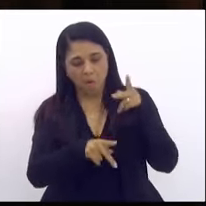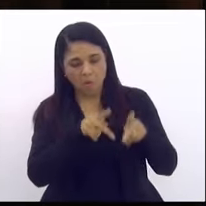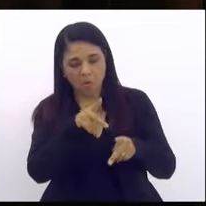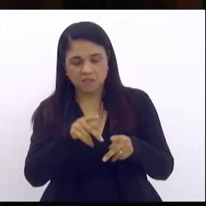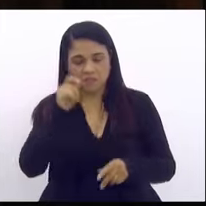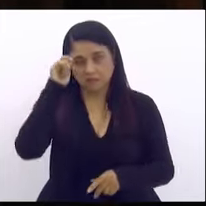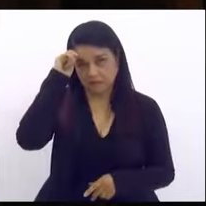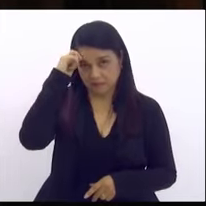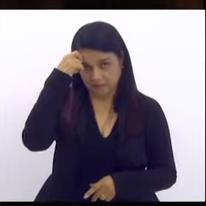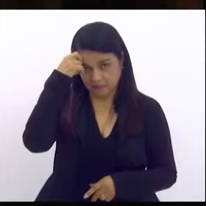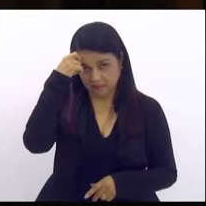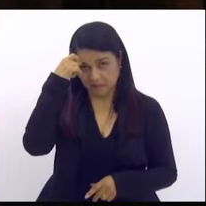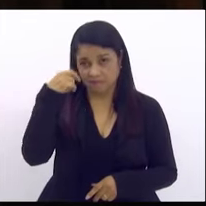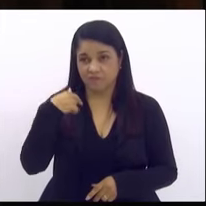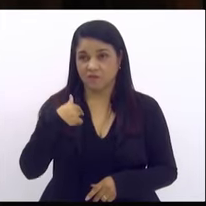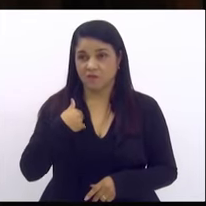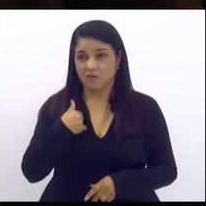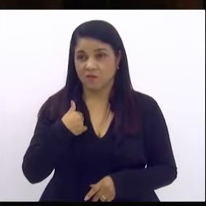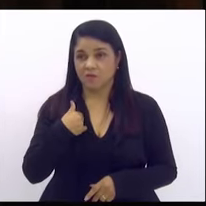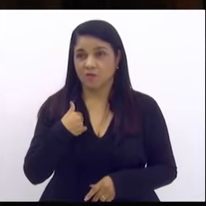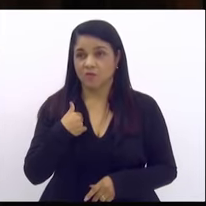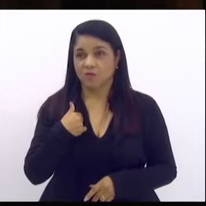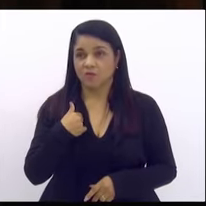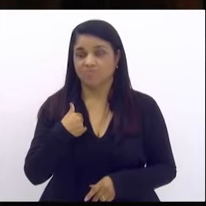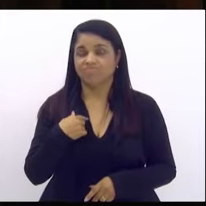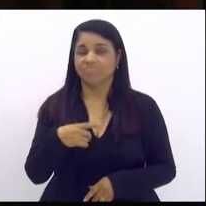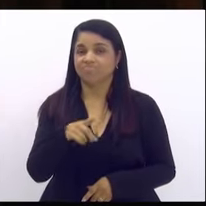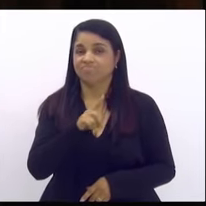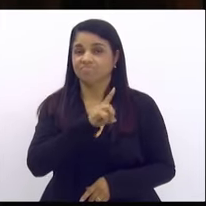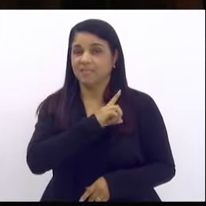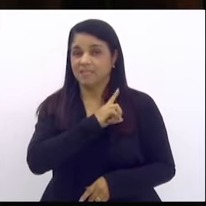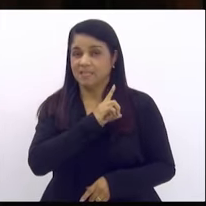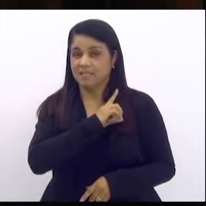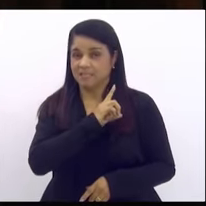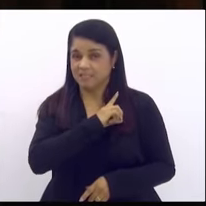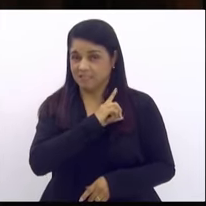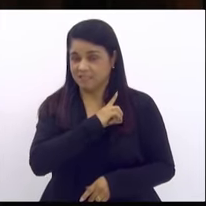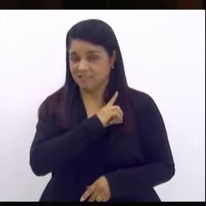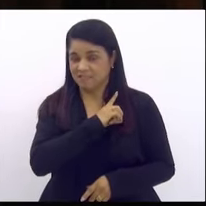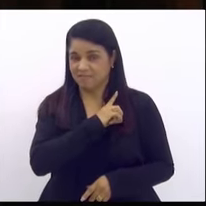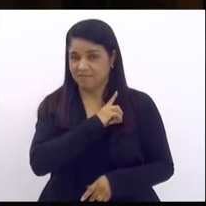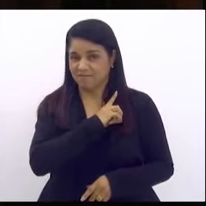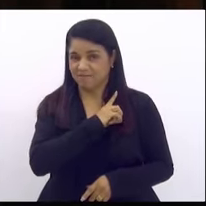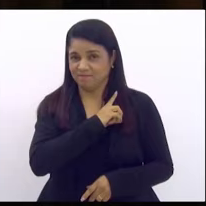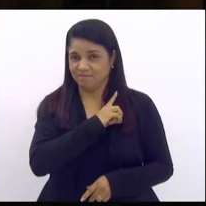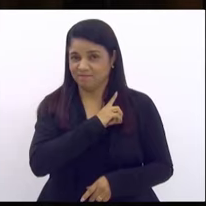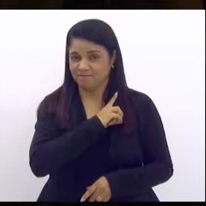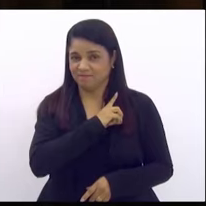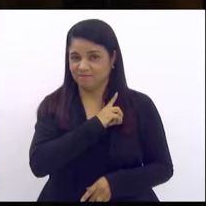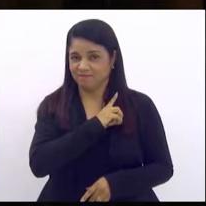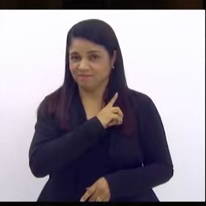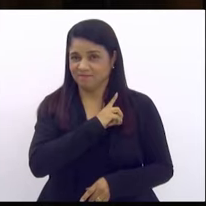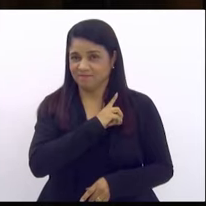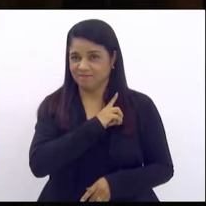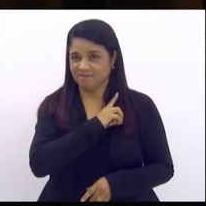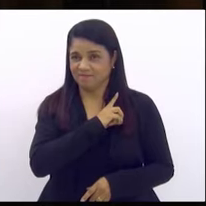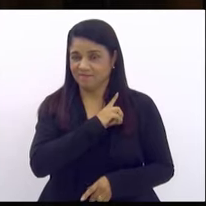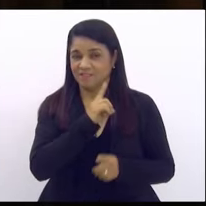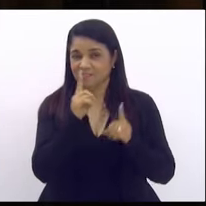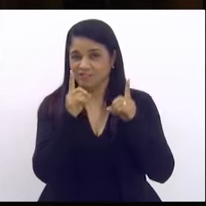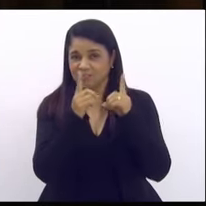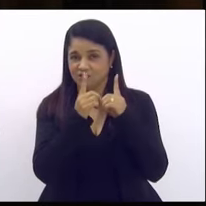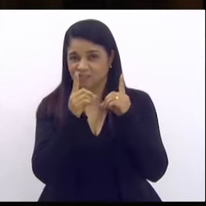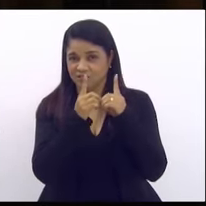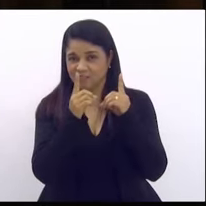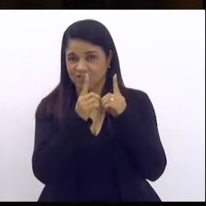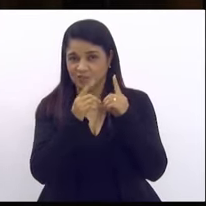negra eu saí da delegacia de atendimento